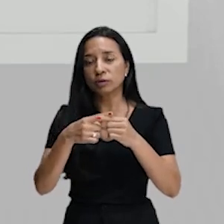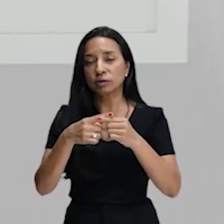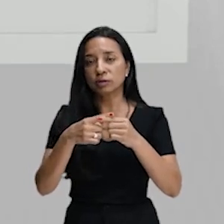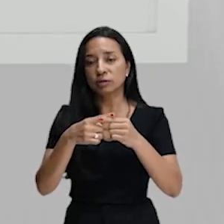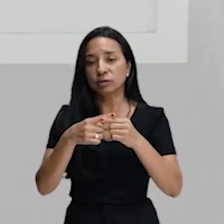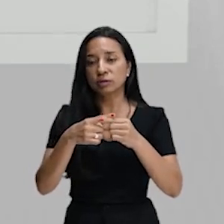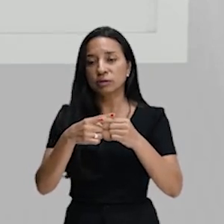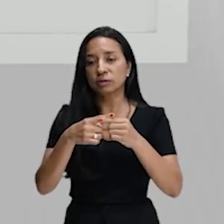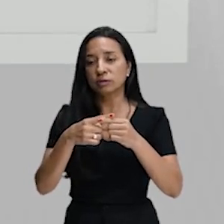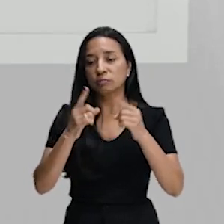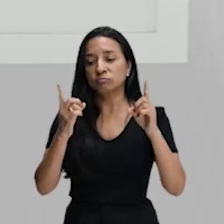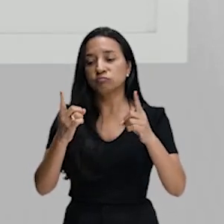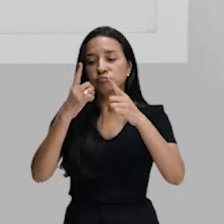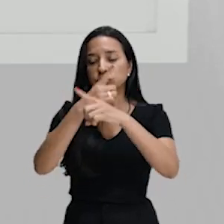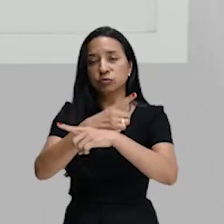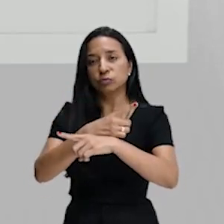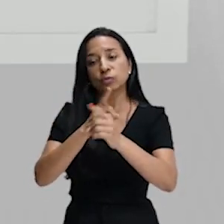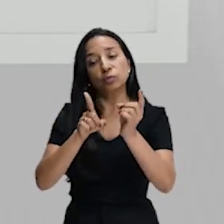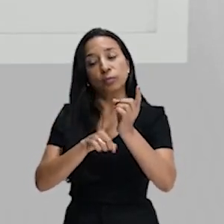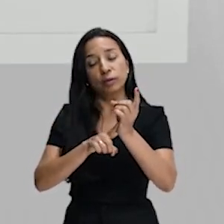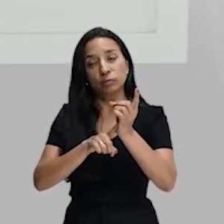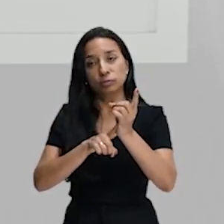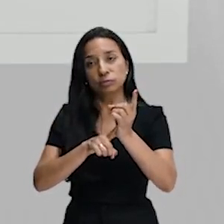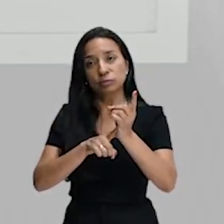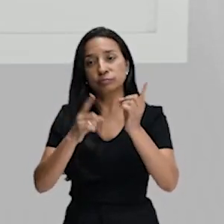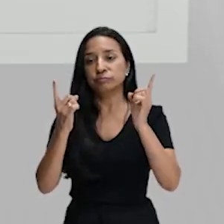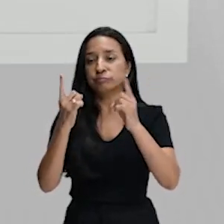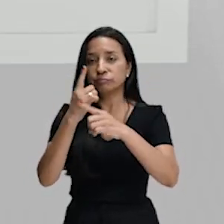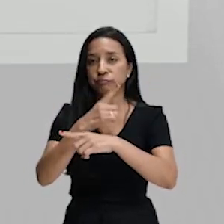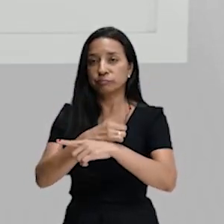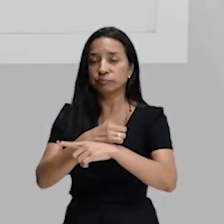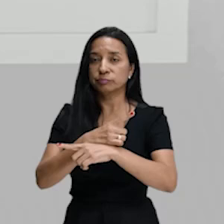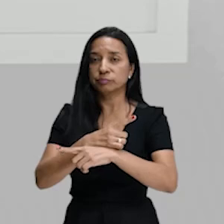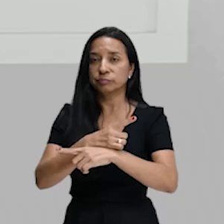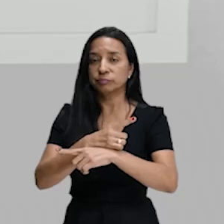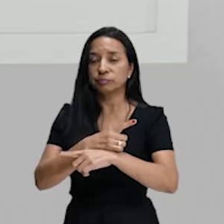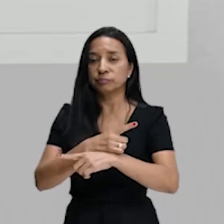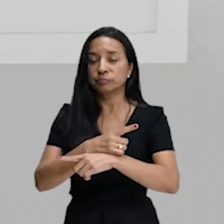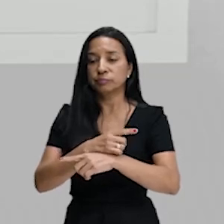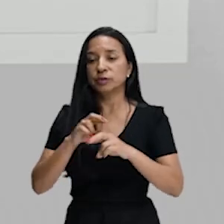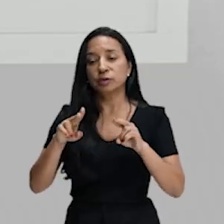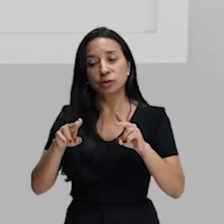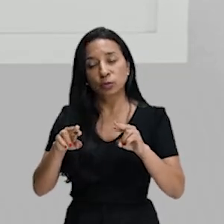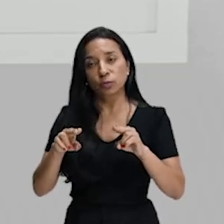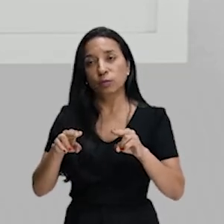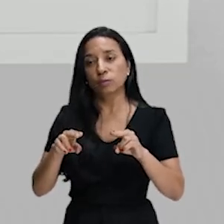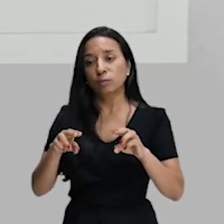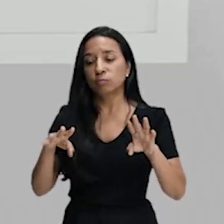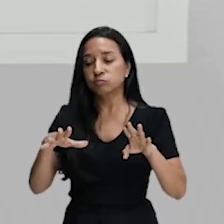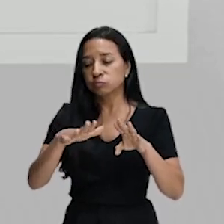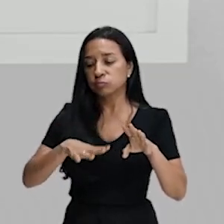estão em sentidos opostos. Então, estão subtraindo. Né? Lembra que campo magnético é vetor.